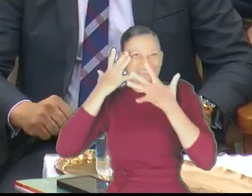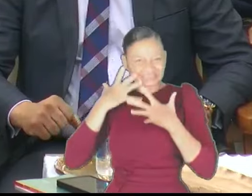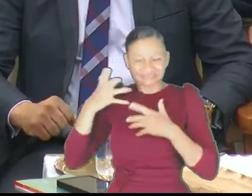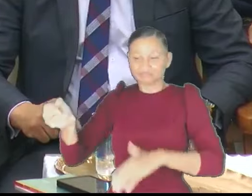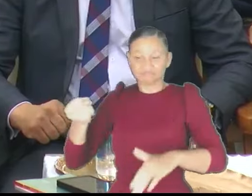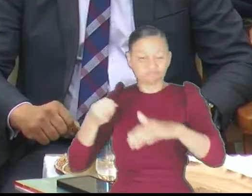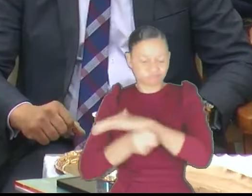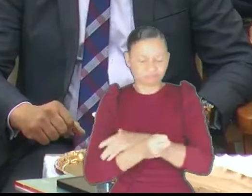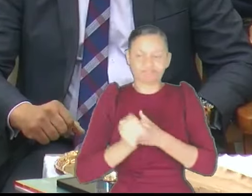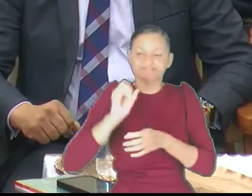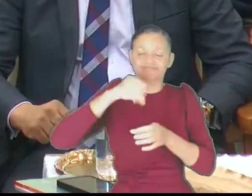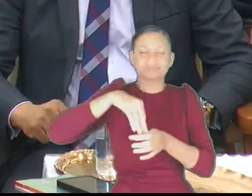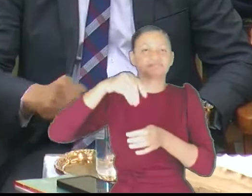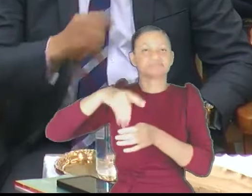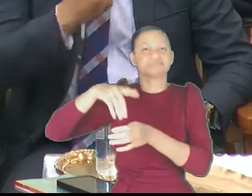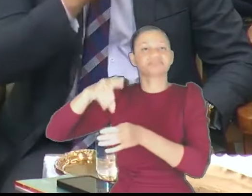dar.